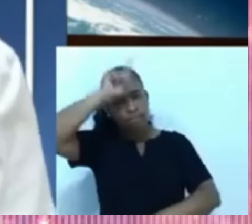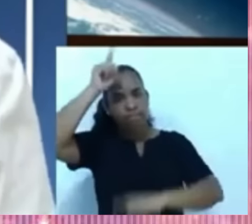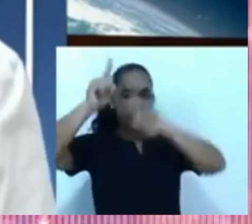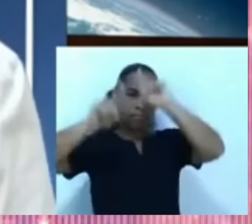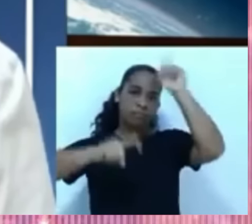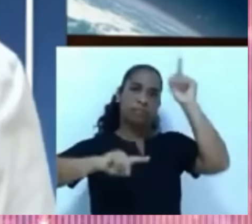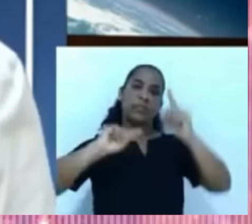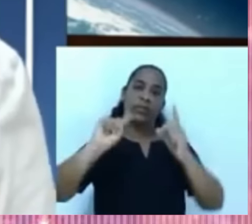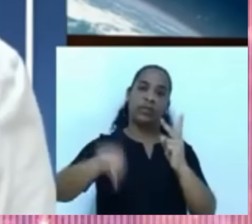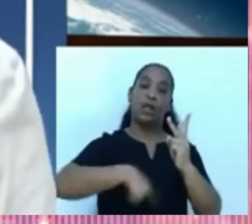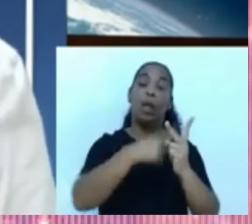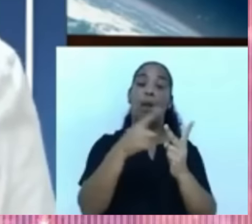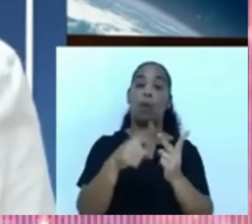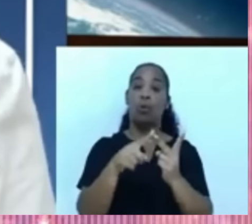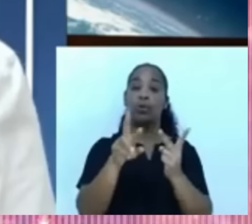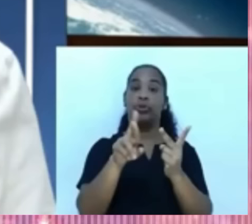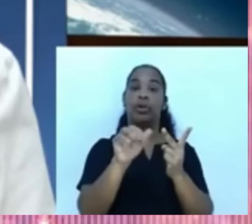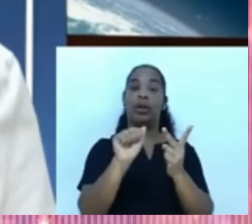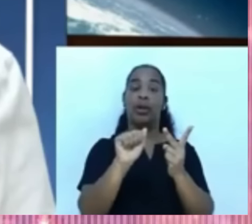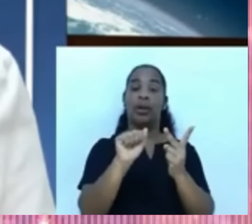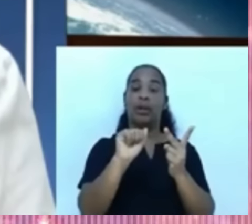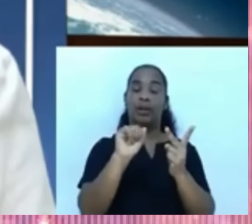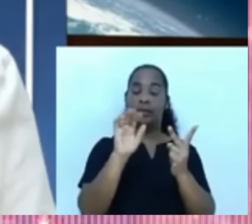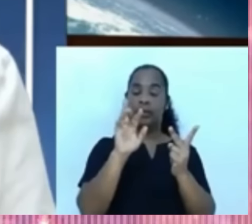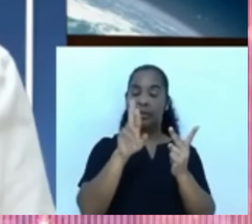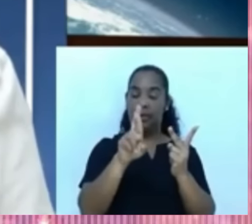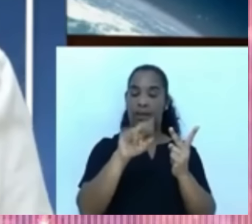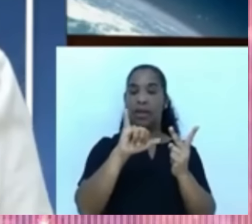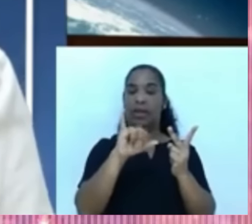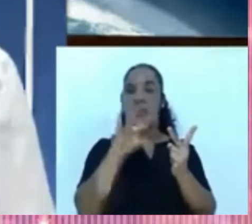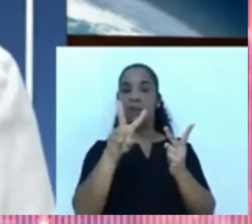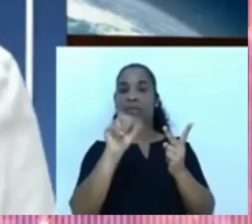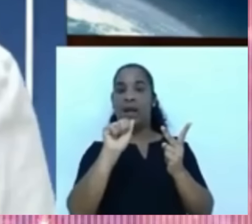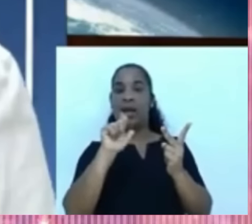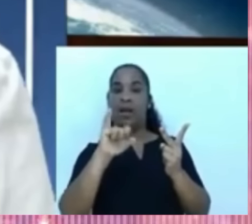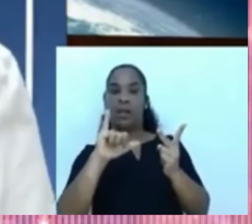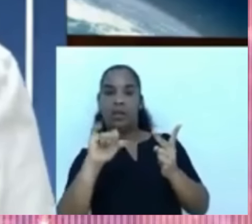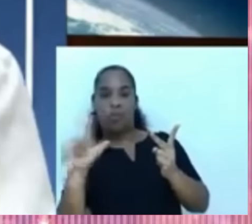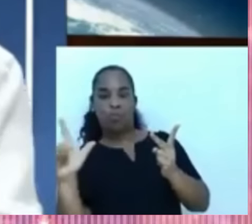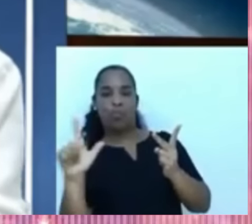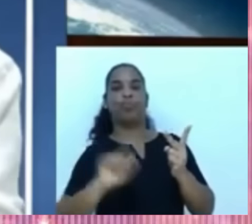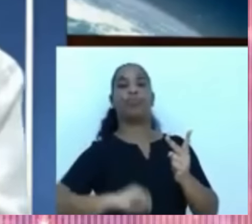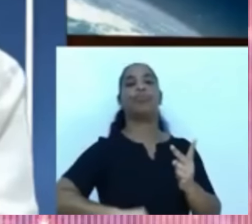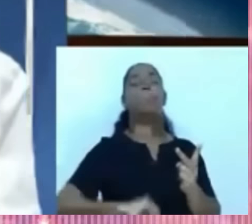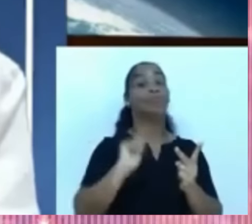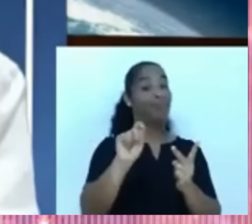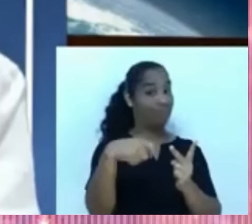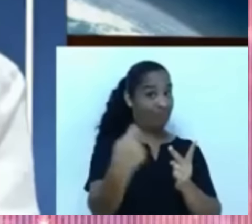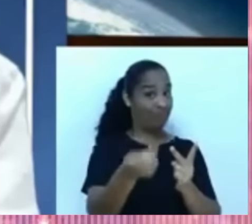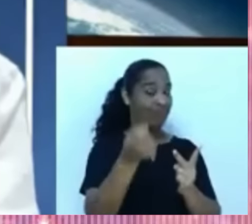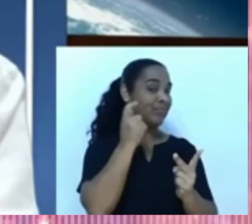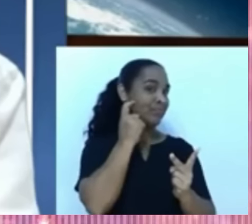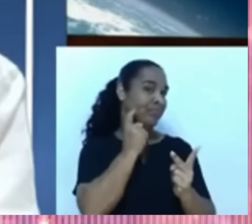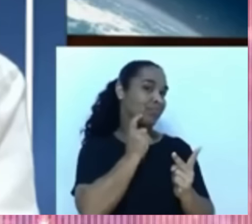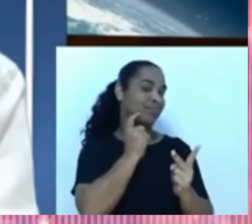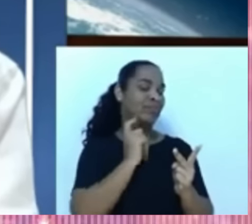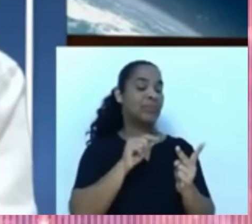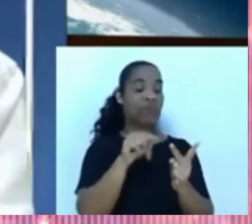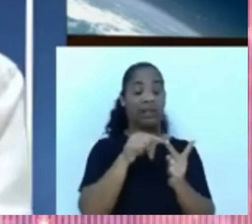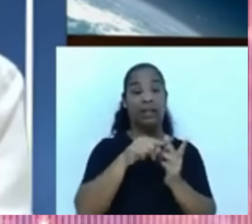professor rivai mais tarde chamado Allan Kardec basta dizer que ele escreveu um